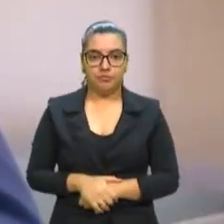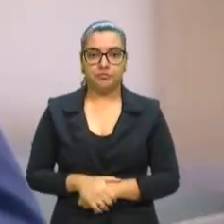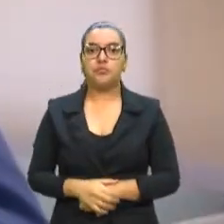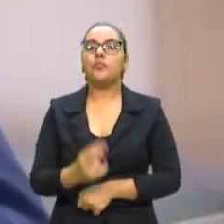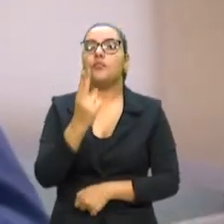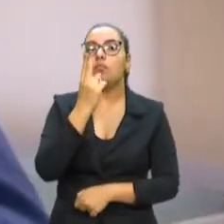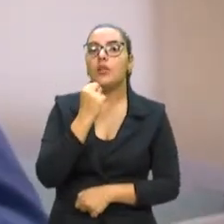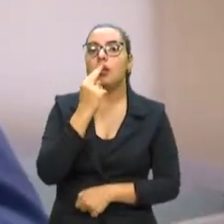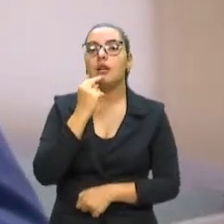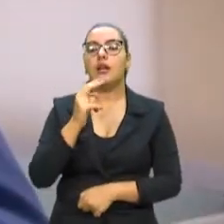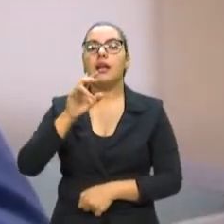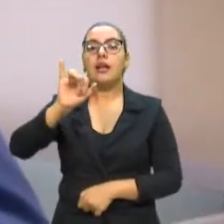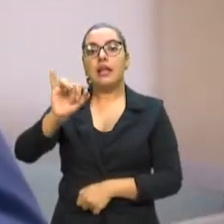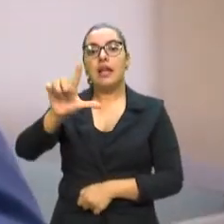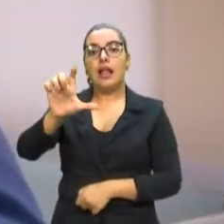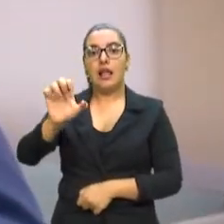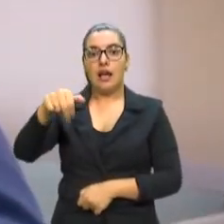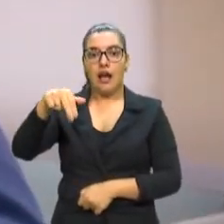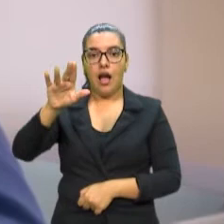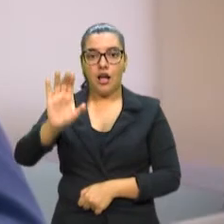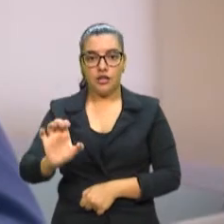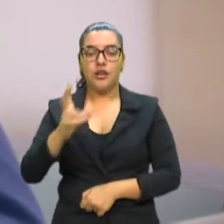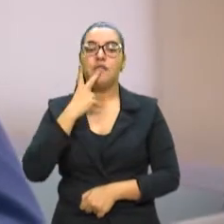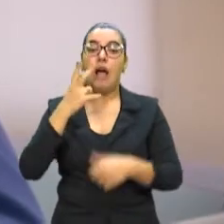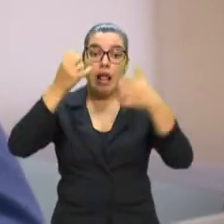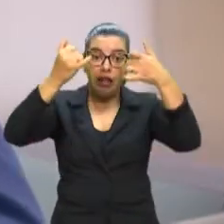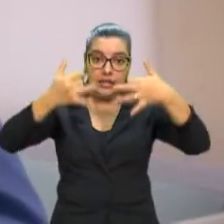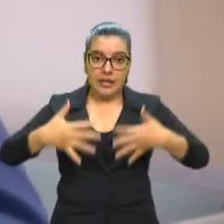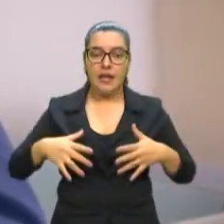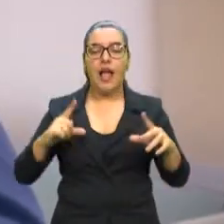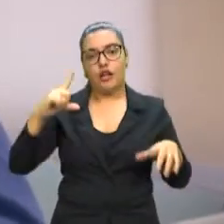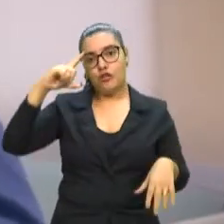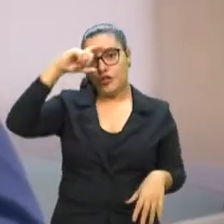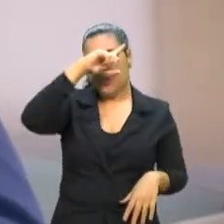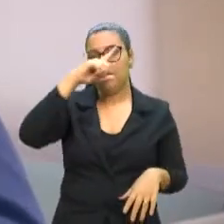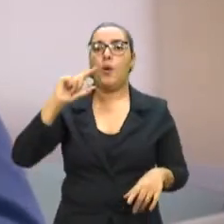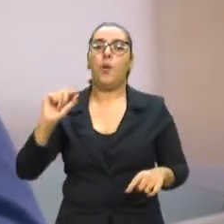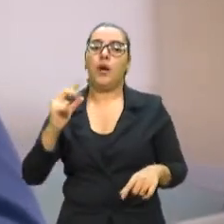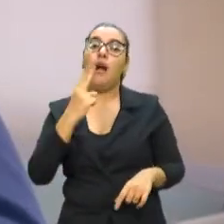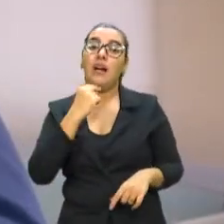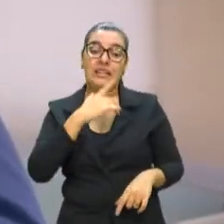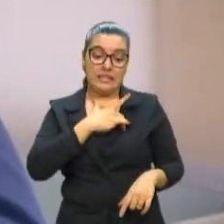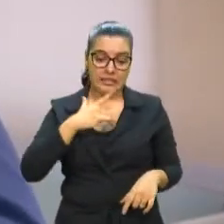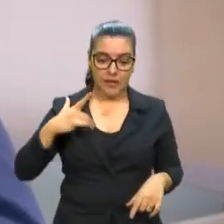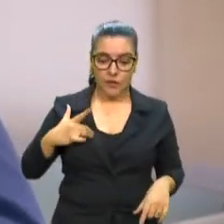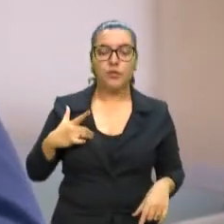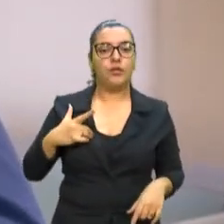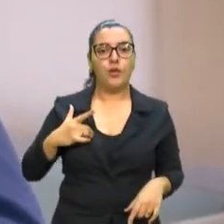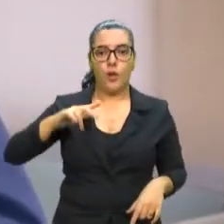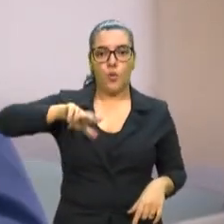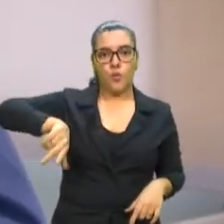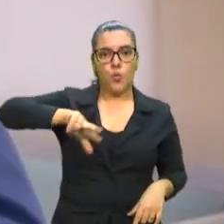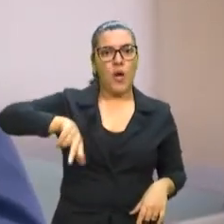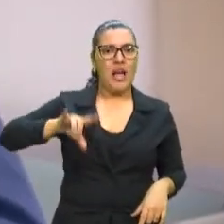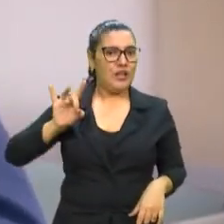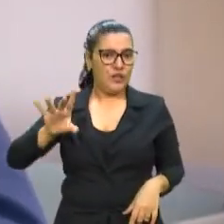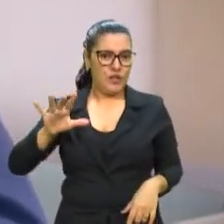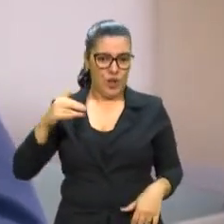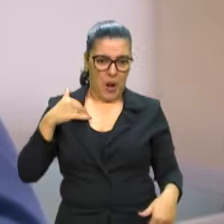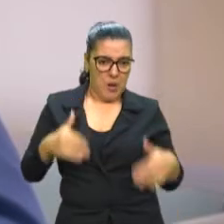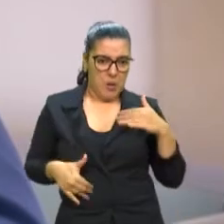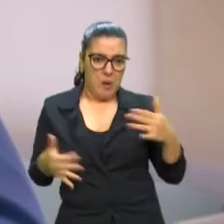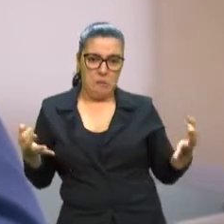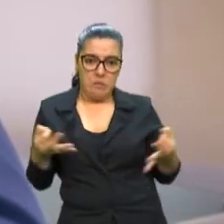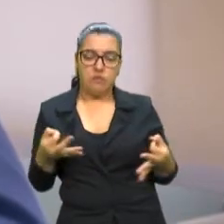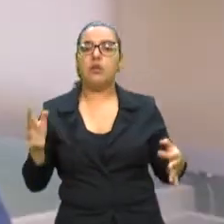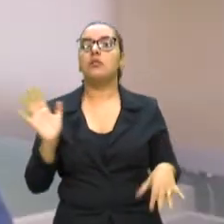nutricionista Ileane Moraes explica que, embora difícil, manter uma alimentação saudável não é mais só uma questão de estética, e